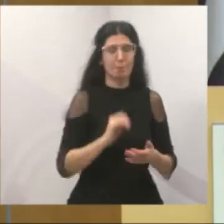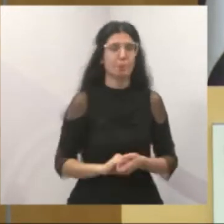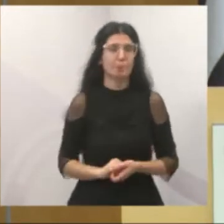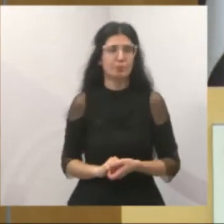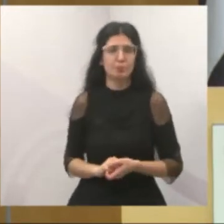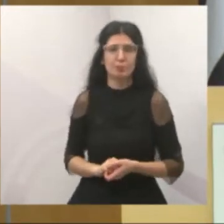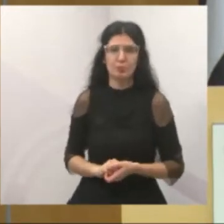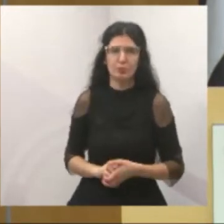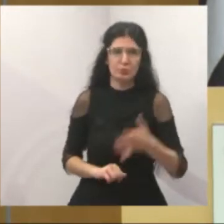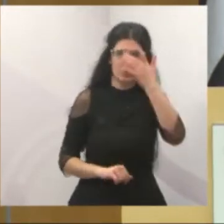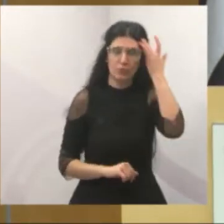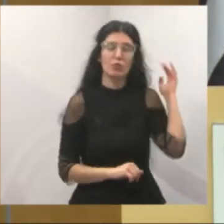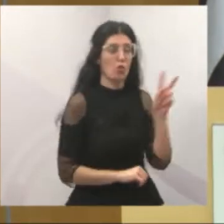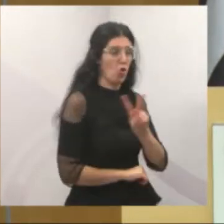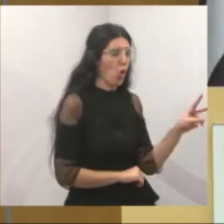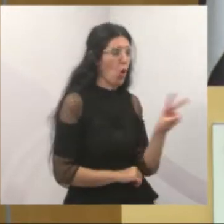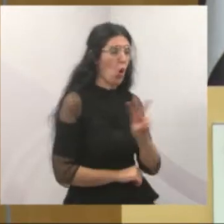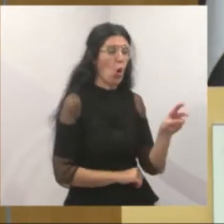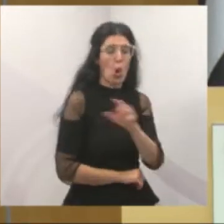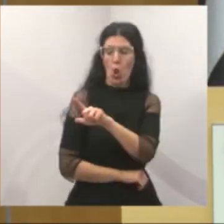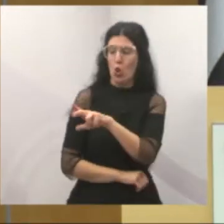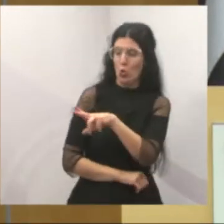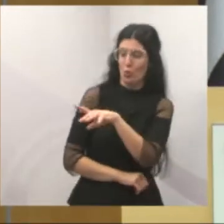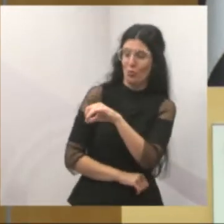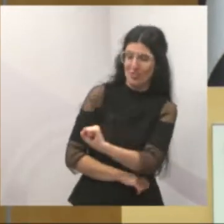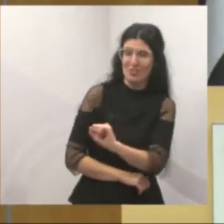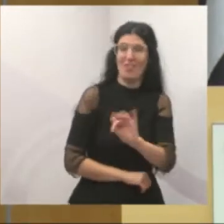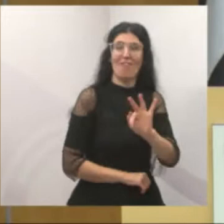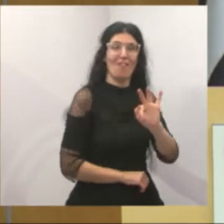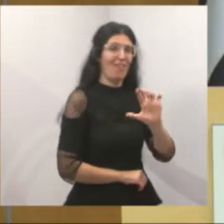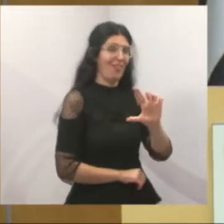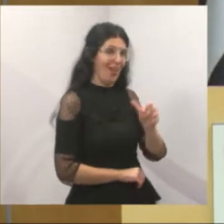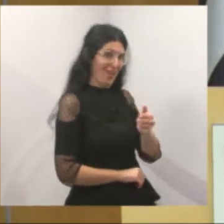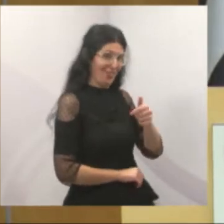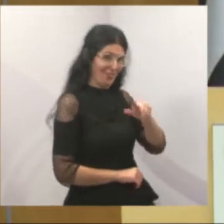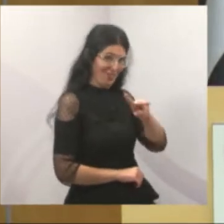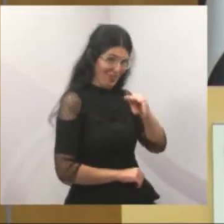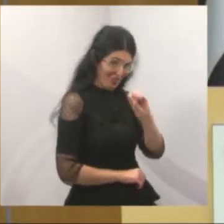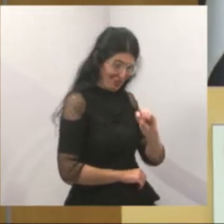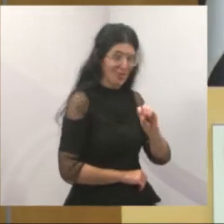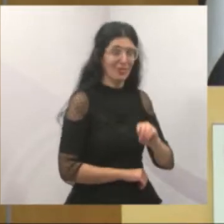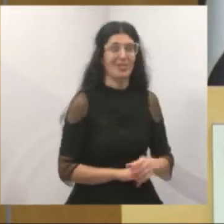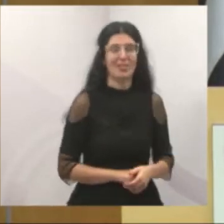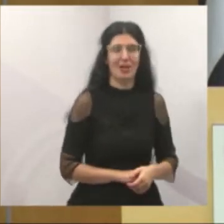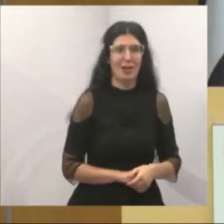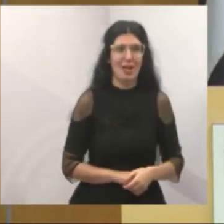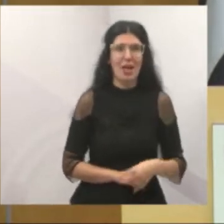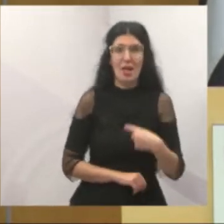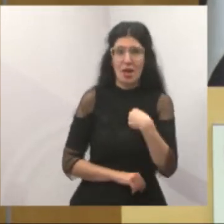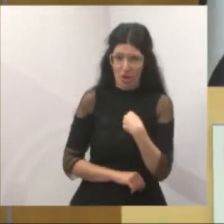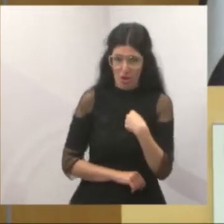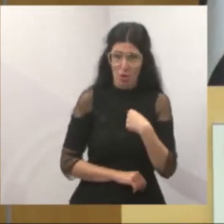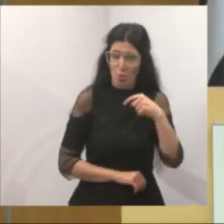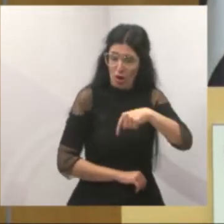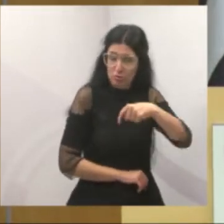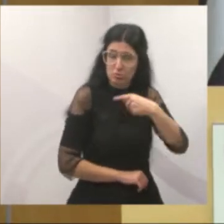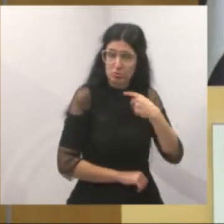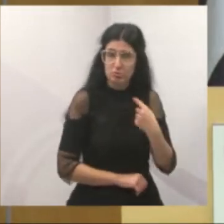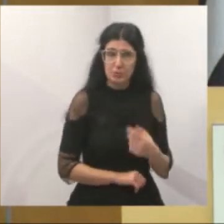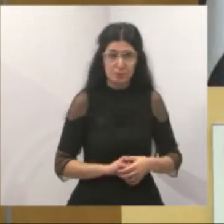colocada pelo vereador Luiz Flávio, que eu aqui quero já de